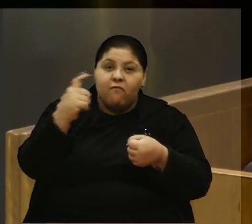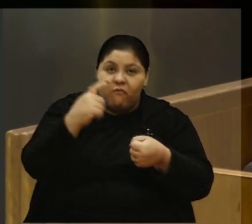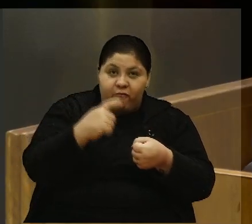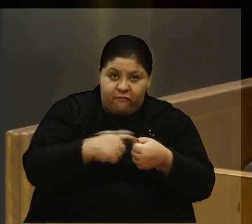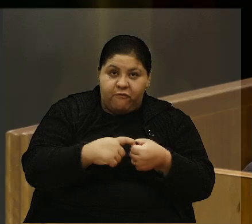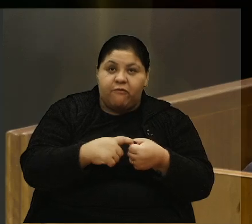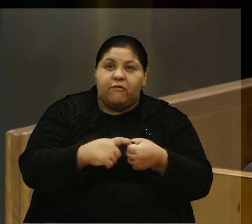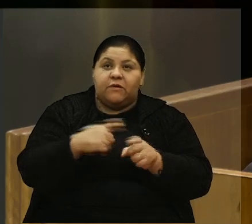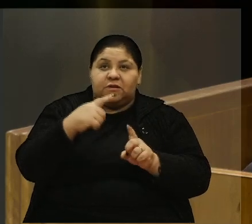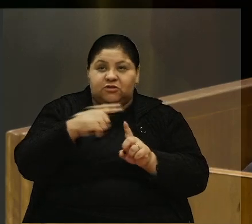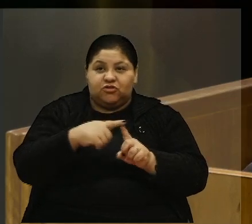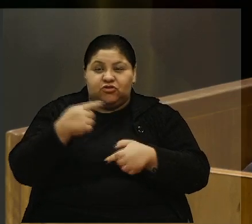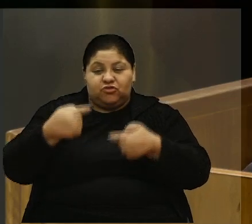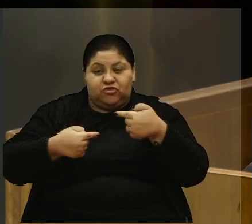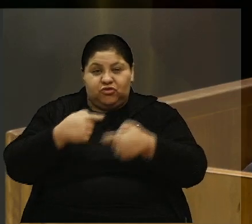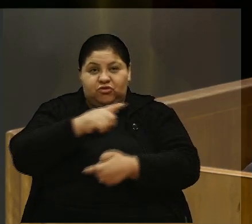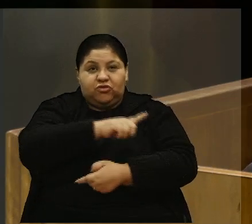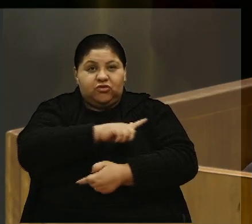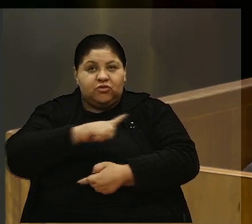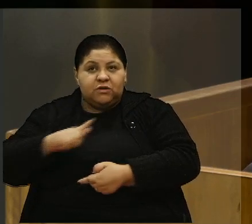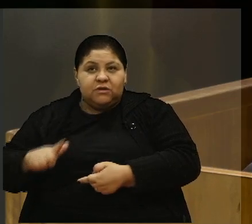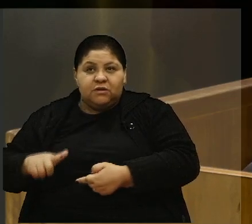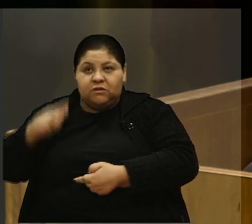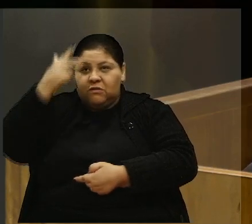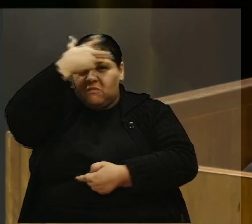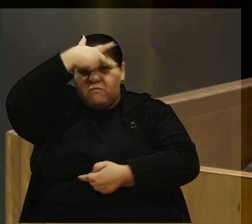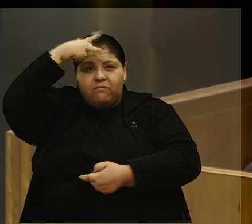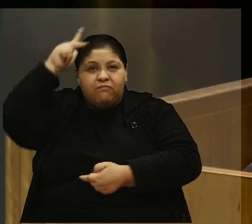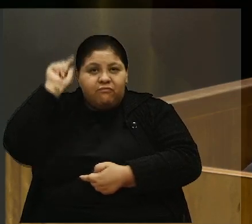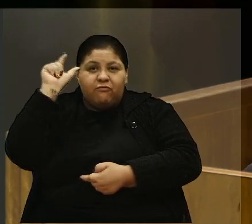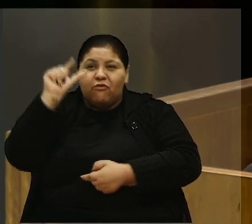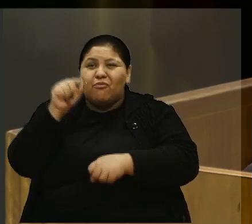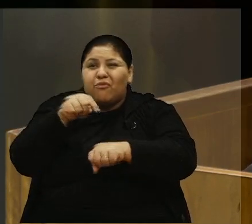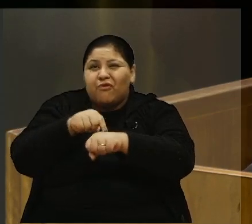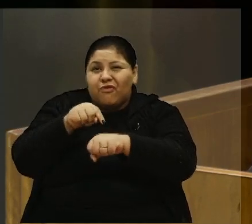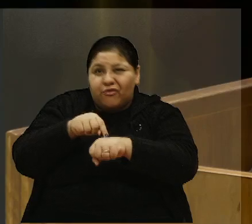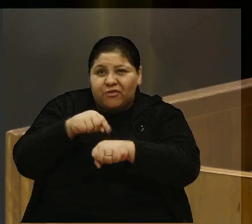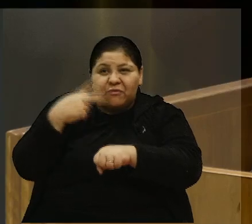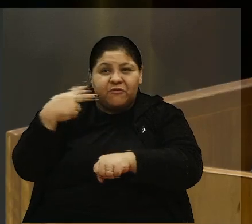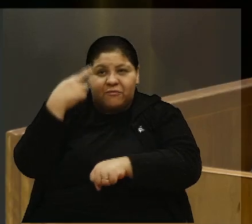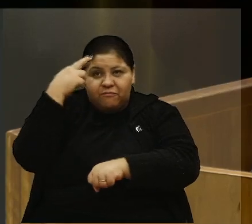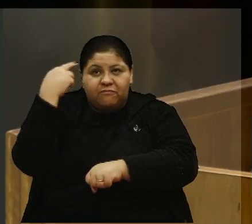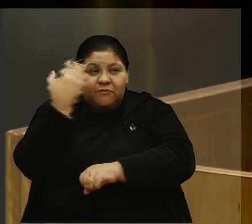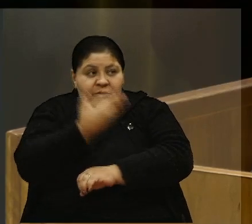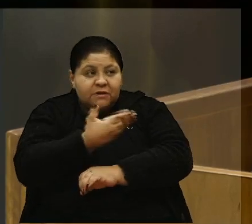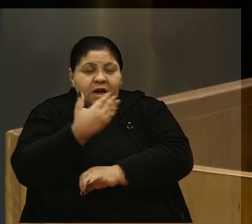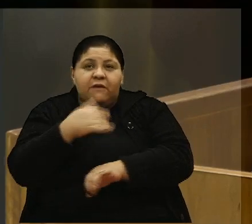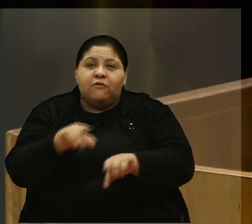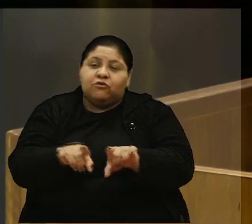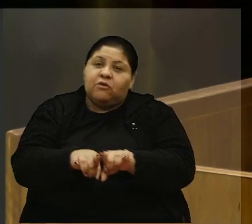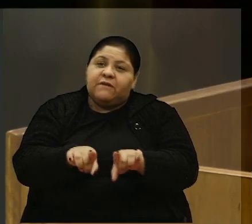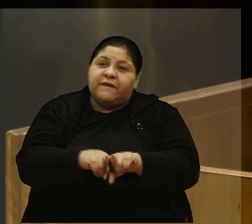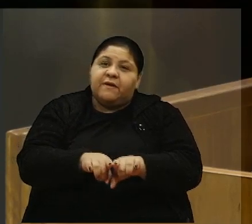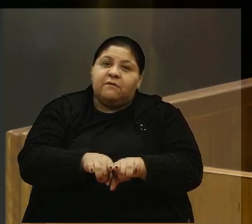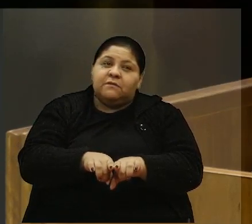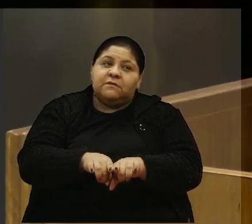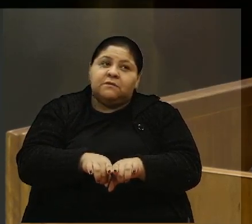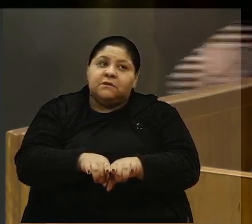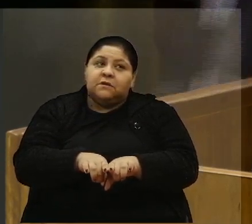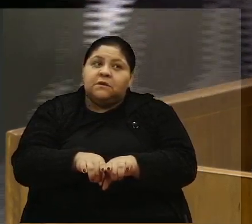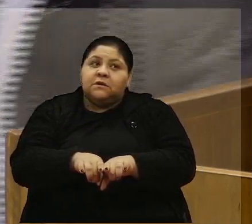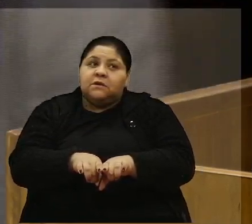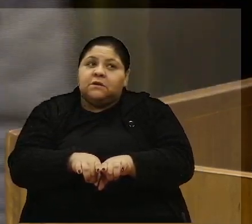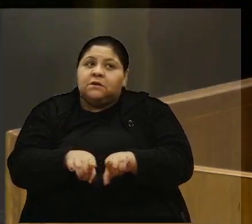esse tipo de discussão no governo Cassina, foi muito pouco tempo, vereador Rafael, porque nós, de fato, ficamos presos aí